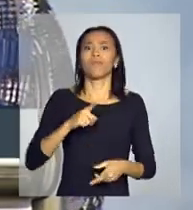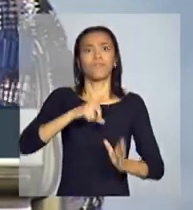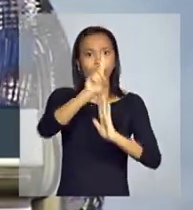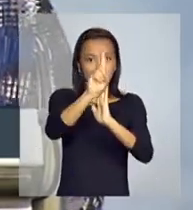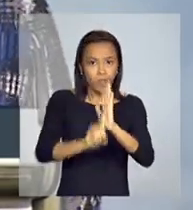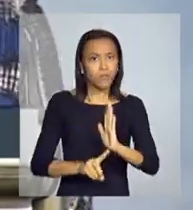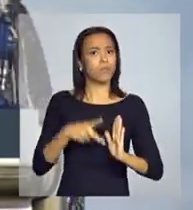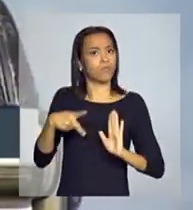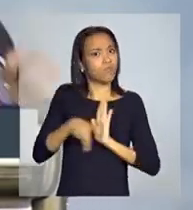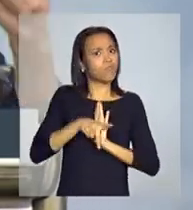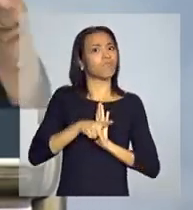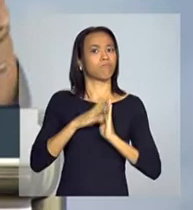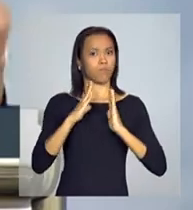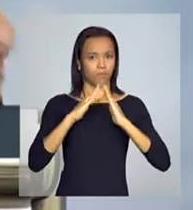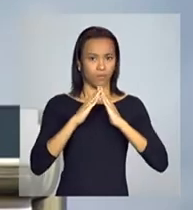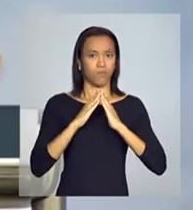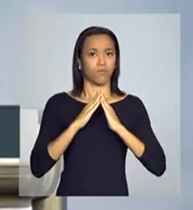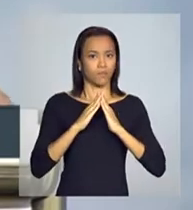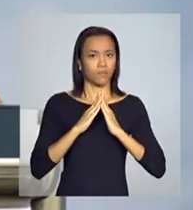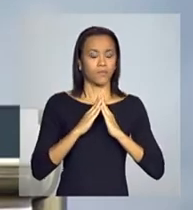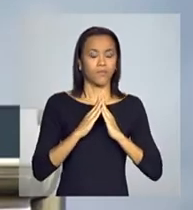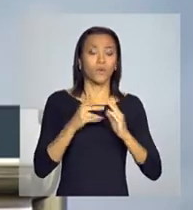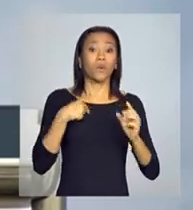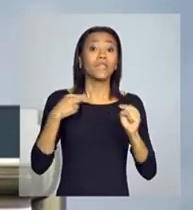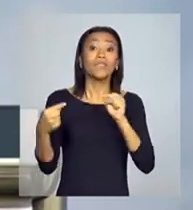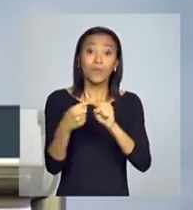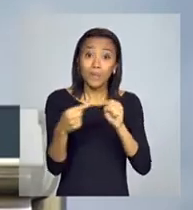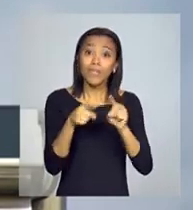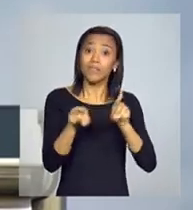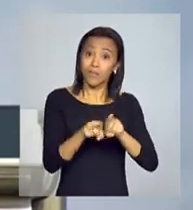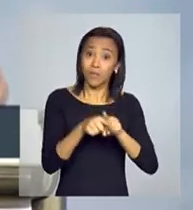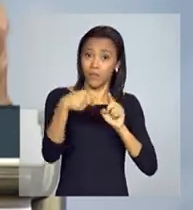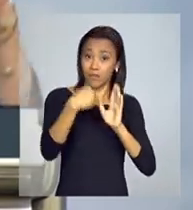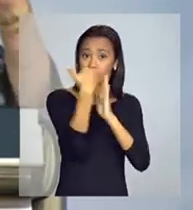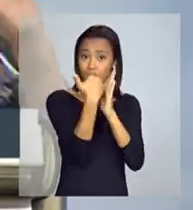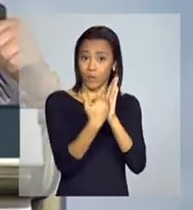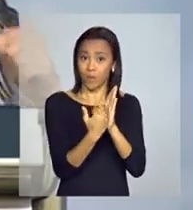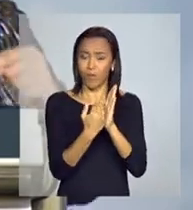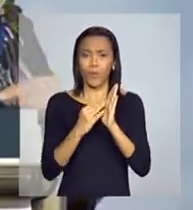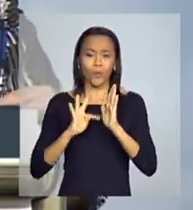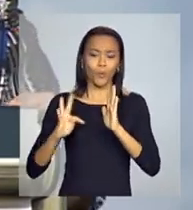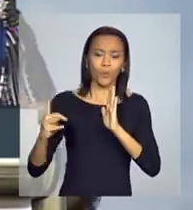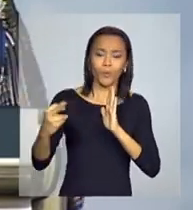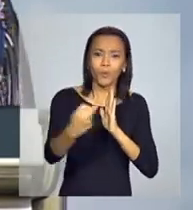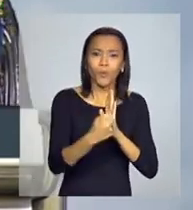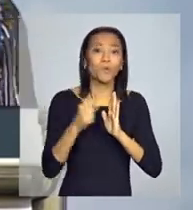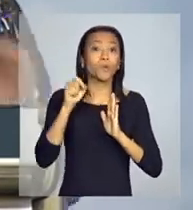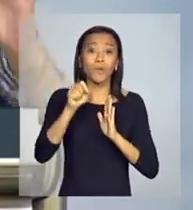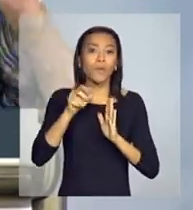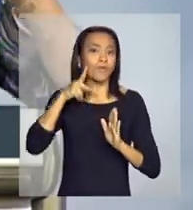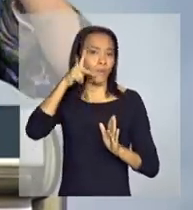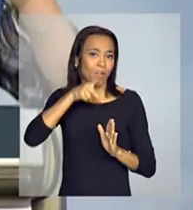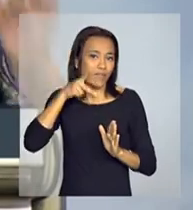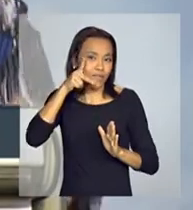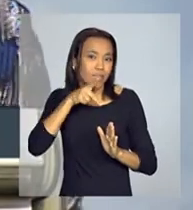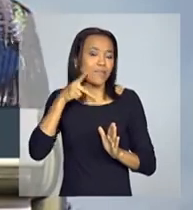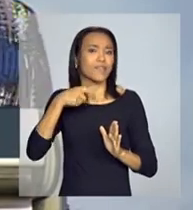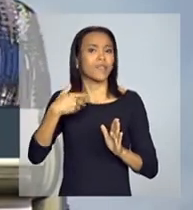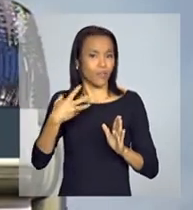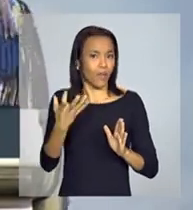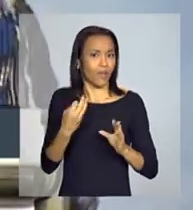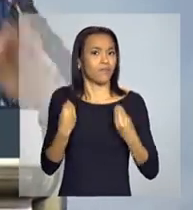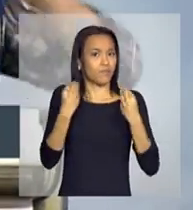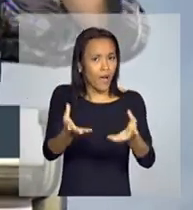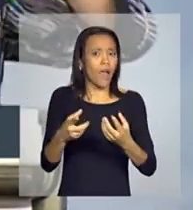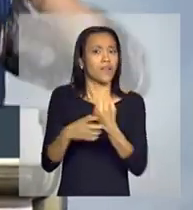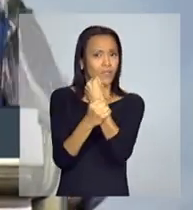própria. Ele se combina também com toda a política, que eu quero assegurar a